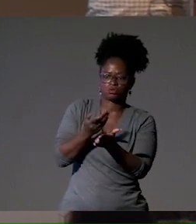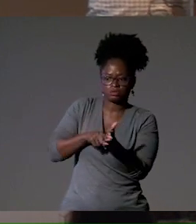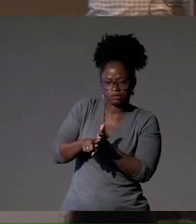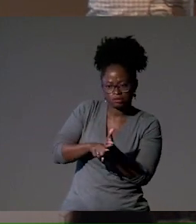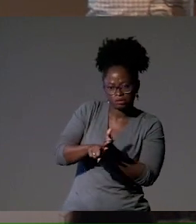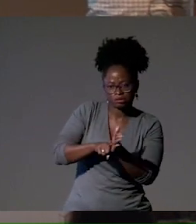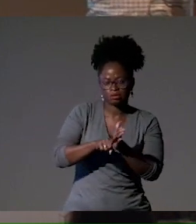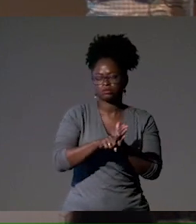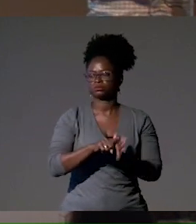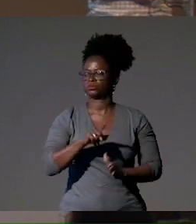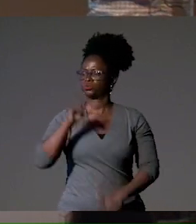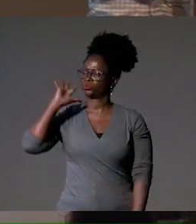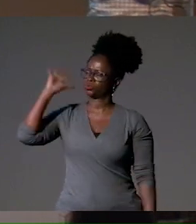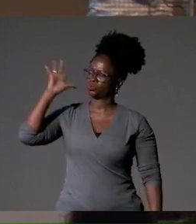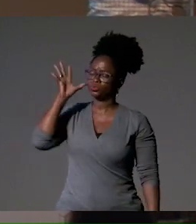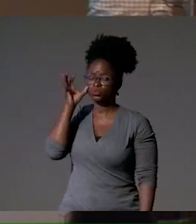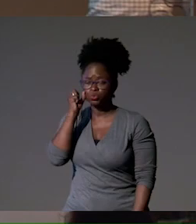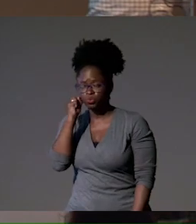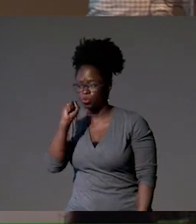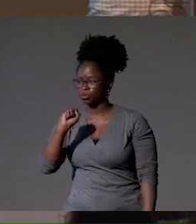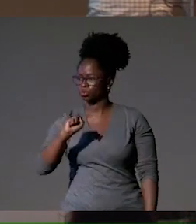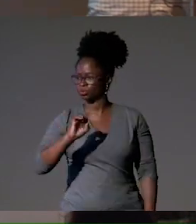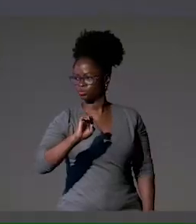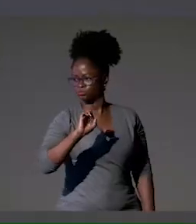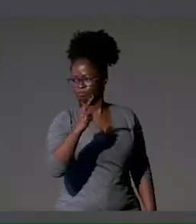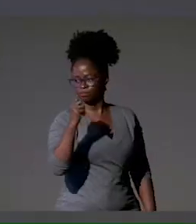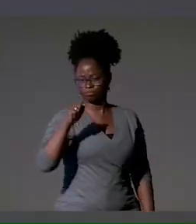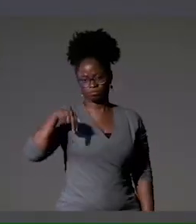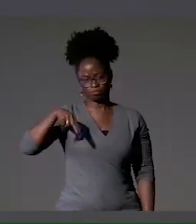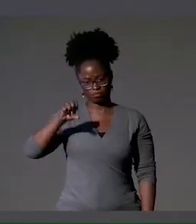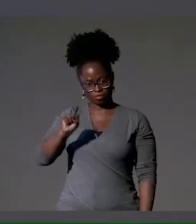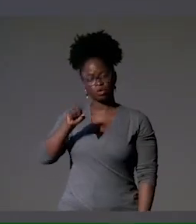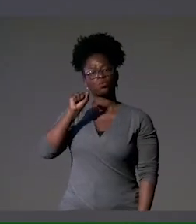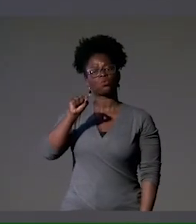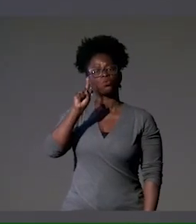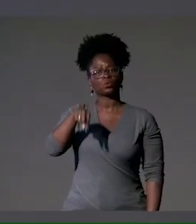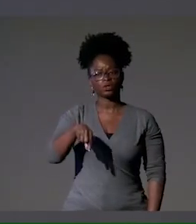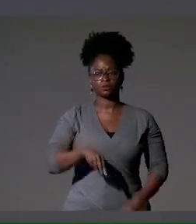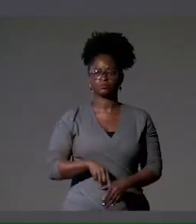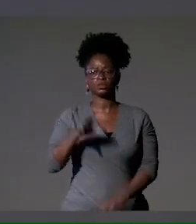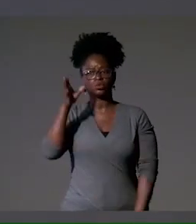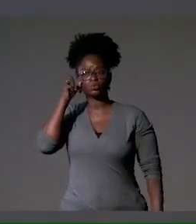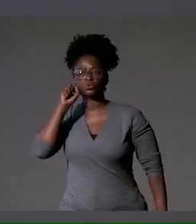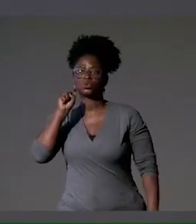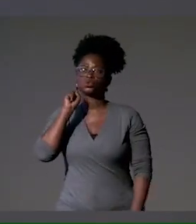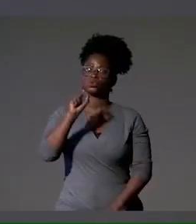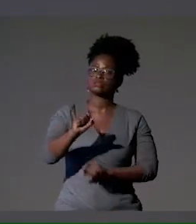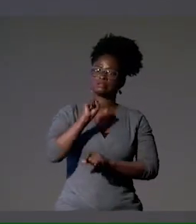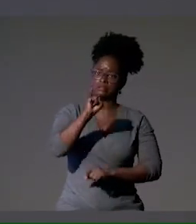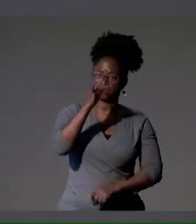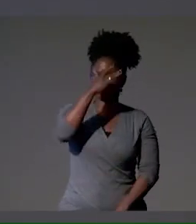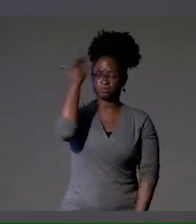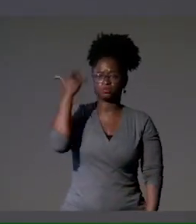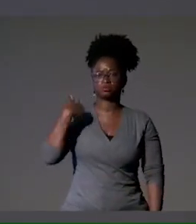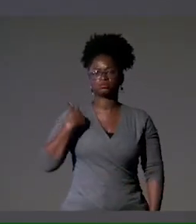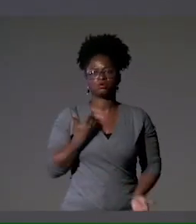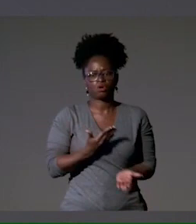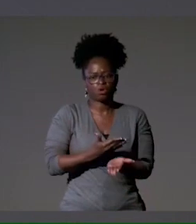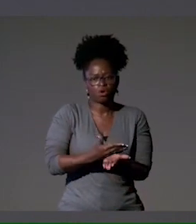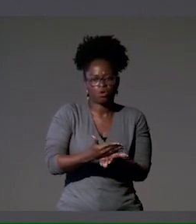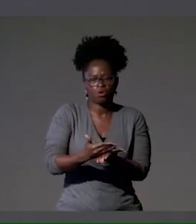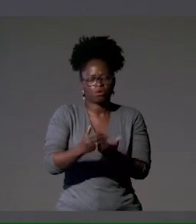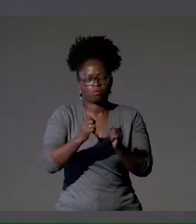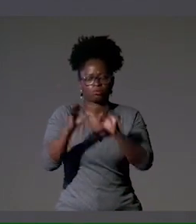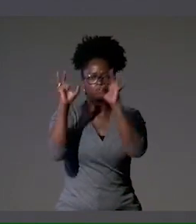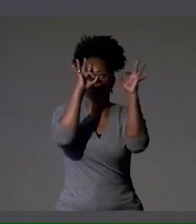O sono REM de Rapid Eye Movement, o sono em que a pessoa começa a apresentar movimentos rápidos